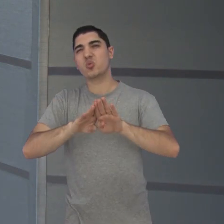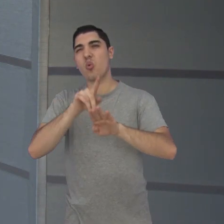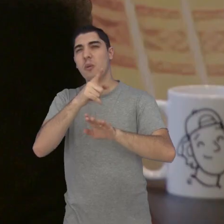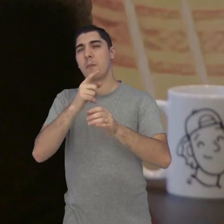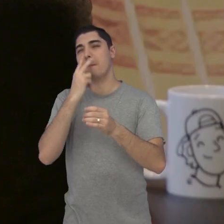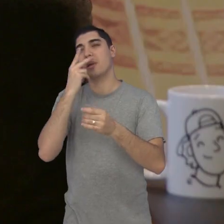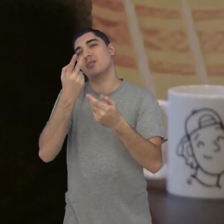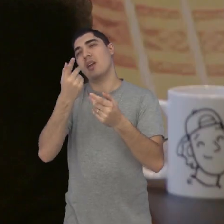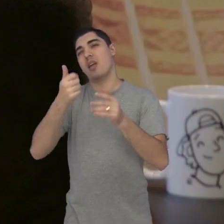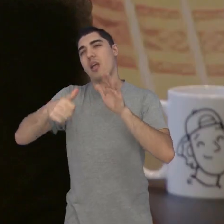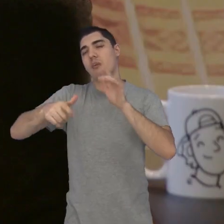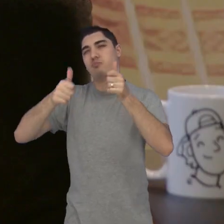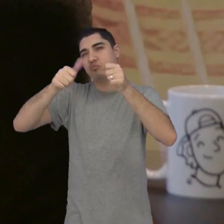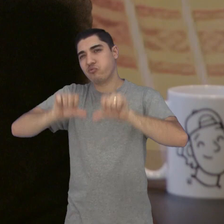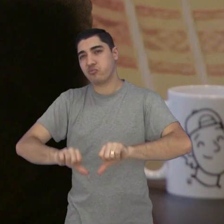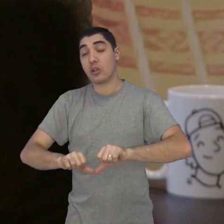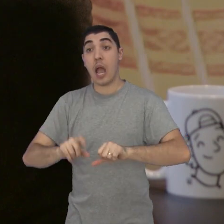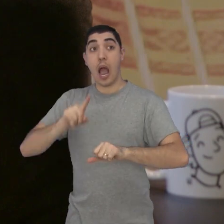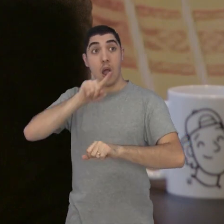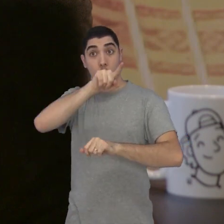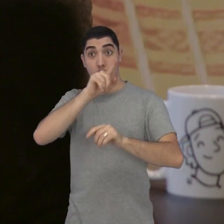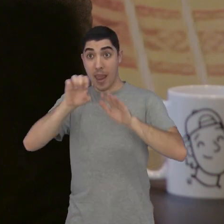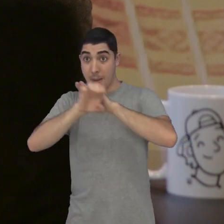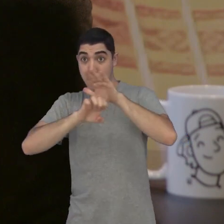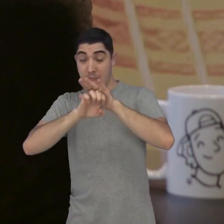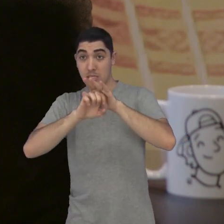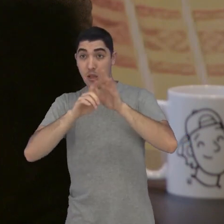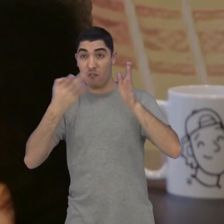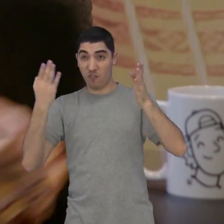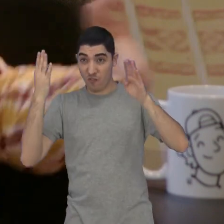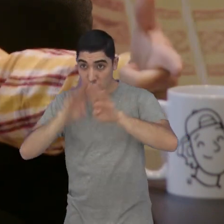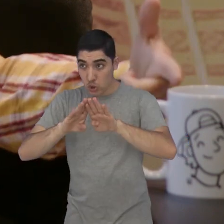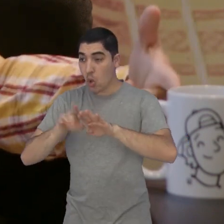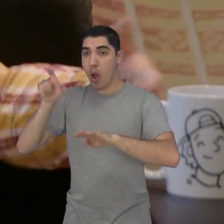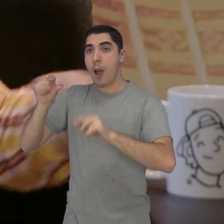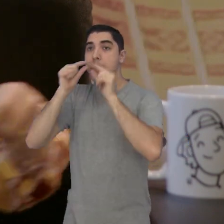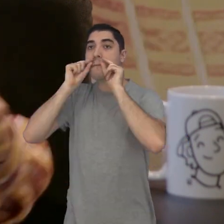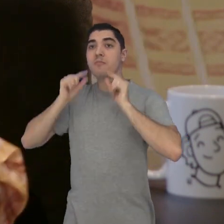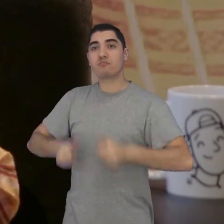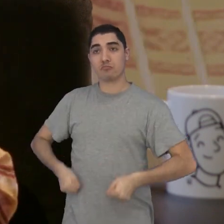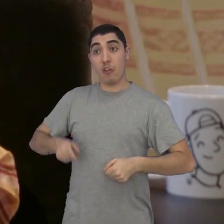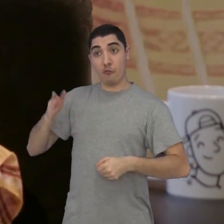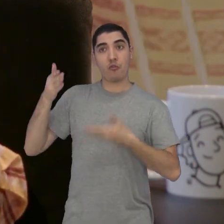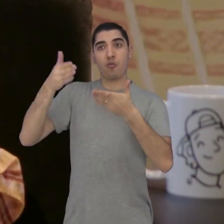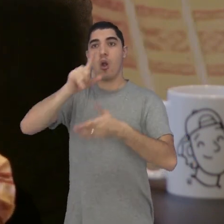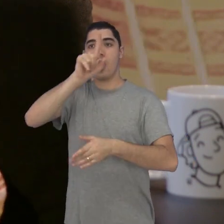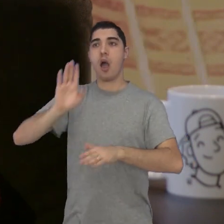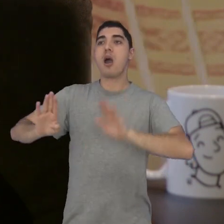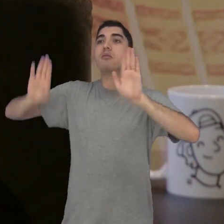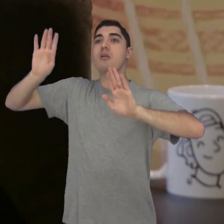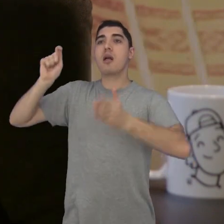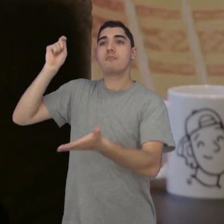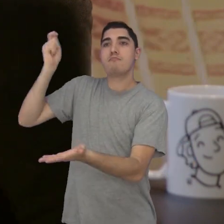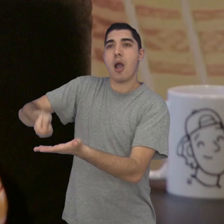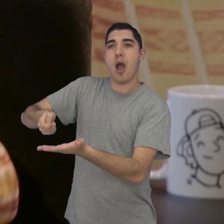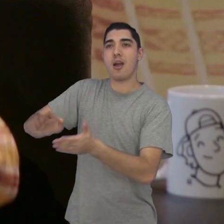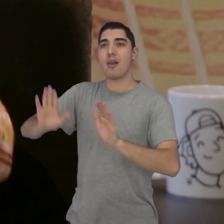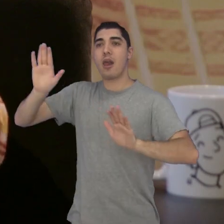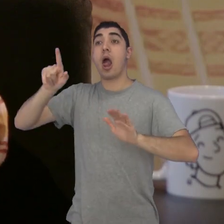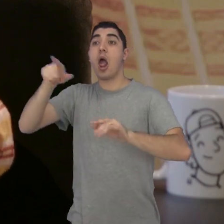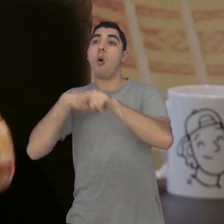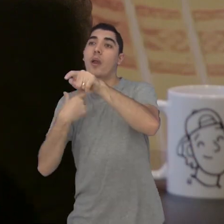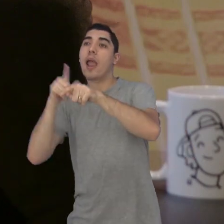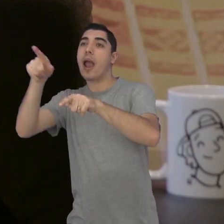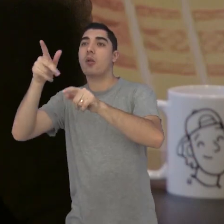faliu, ele foi lá ainda num leilão e comprou os equipamentos. Moviola, que era aparelho de edição,